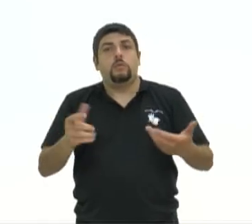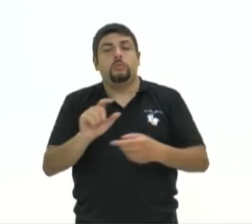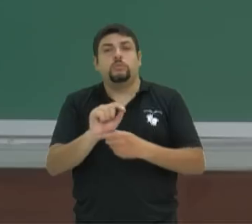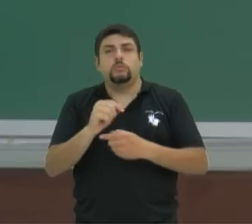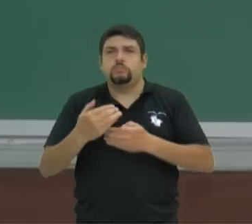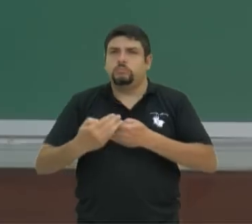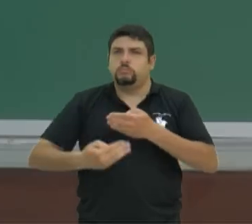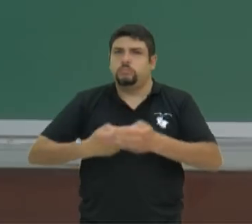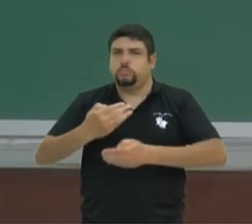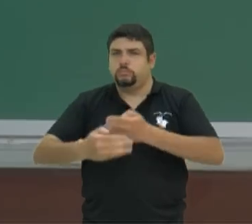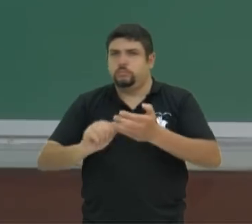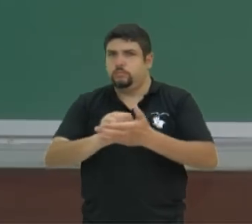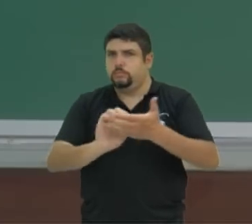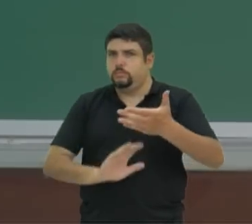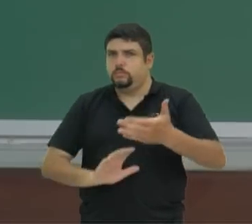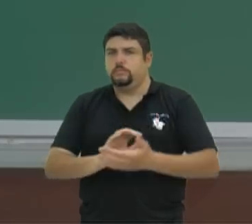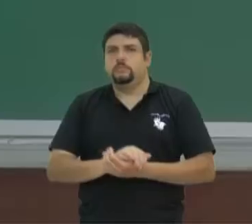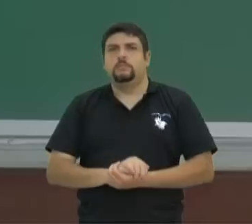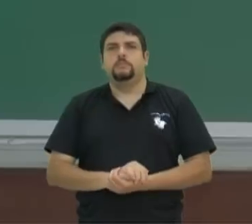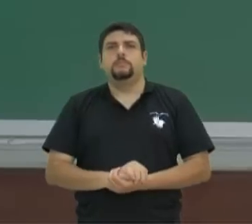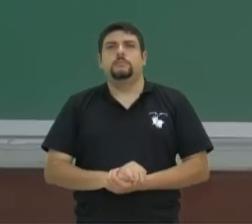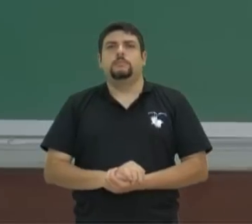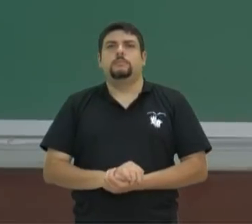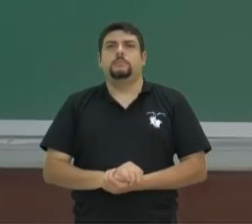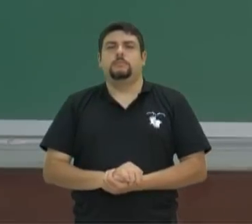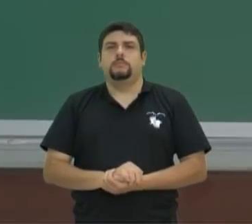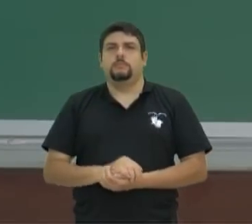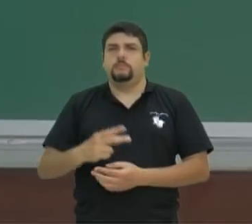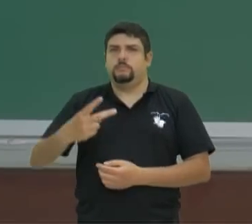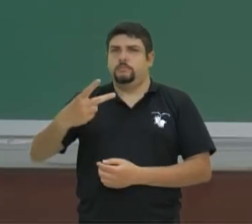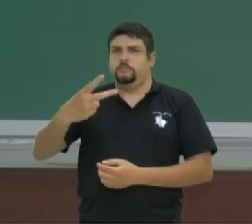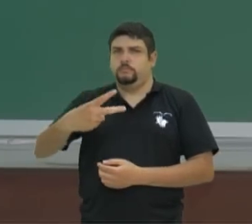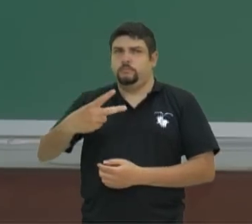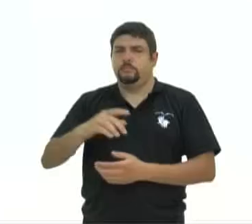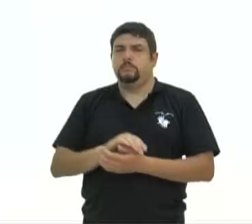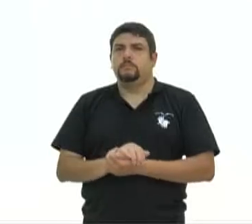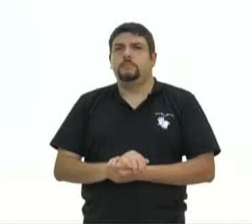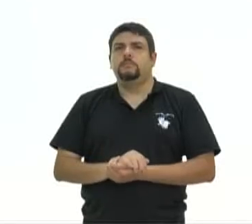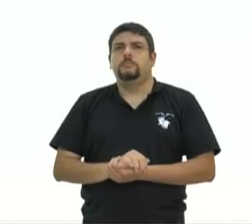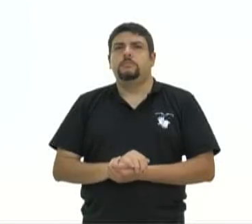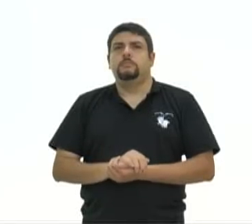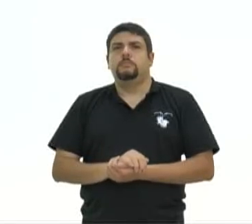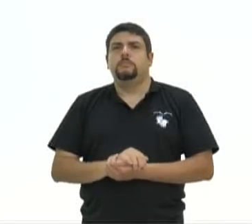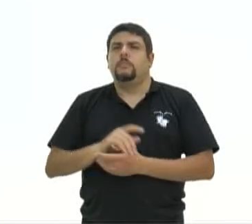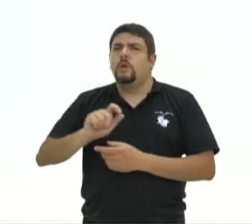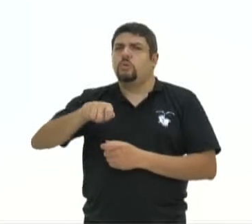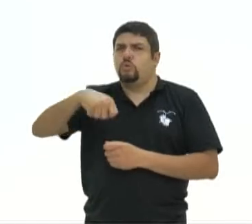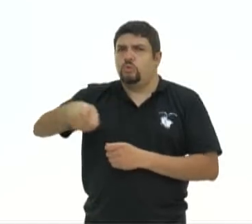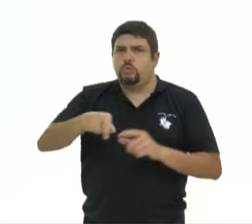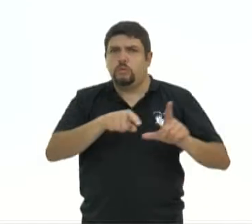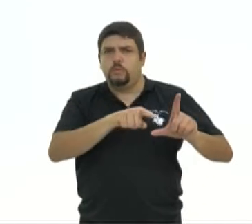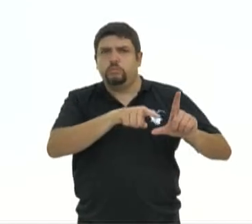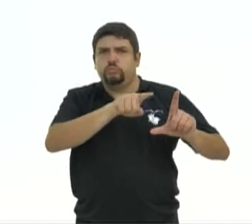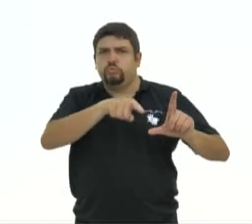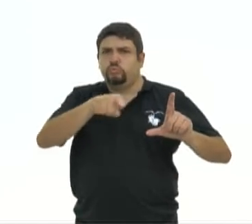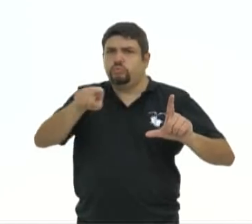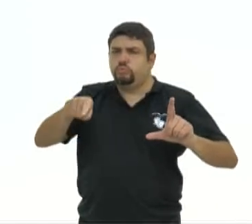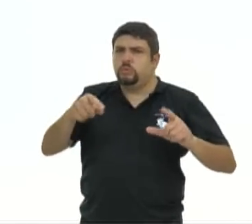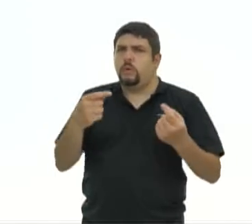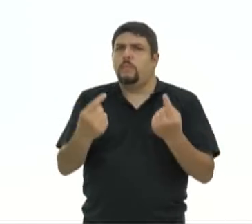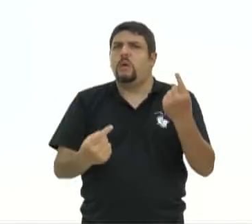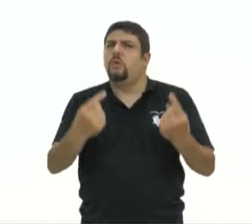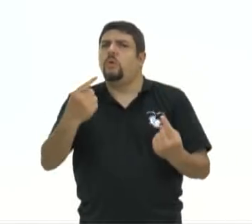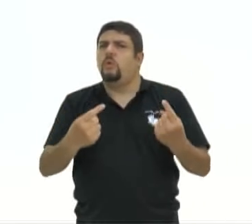os próximos exercícios. Segunda pergunta. A respeito das medidas estatísticas estudadas, assinale a afirmação